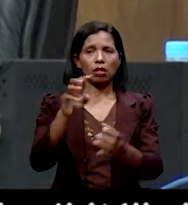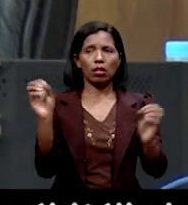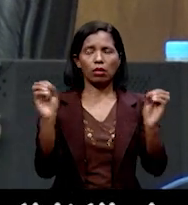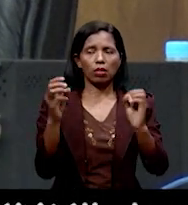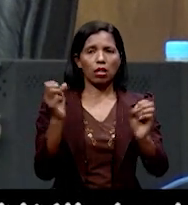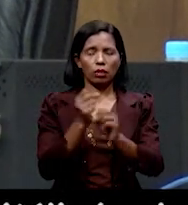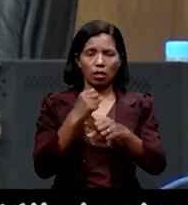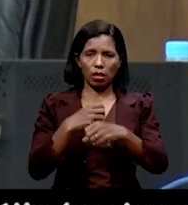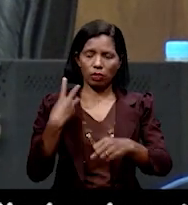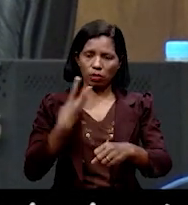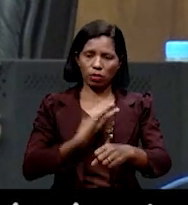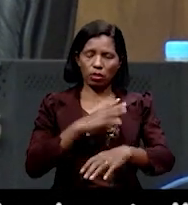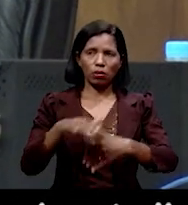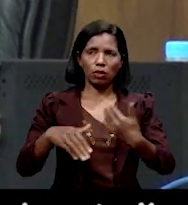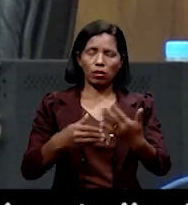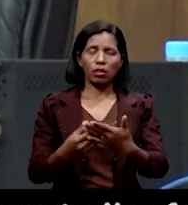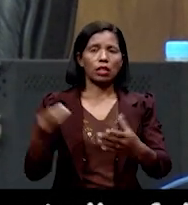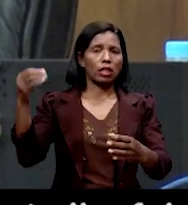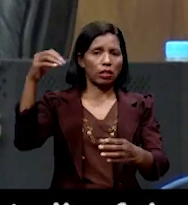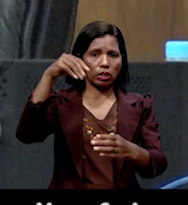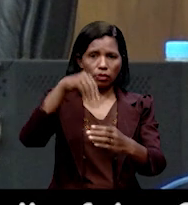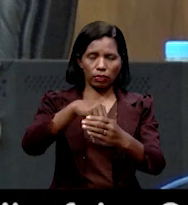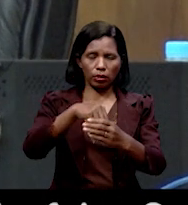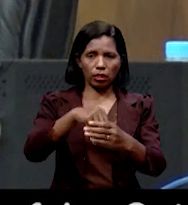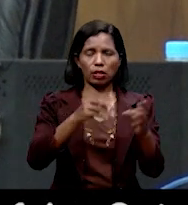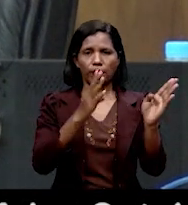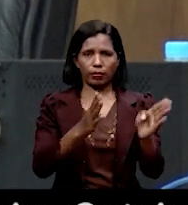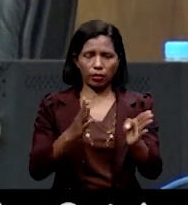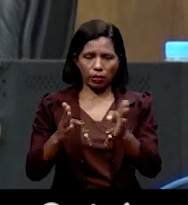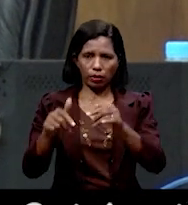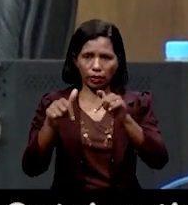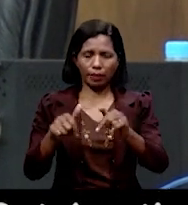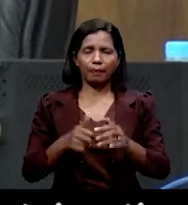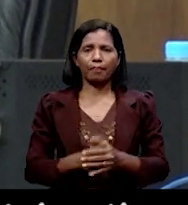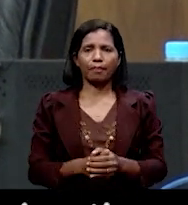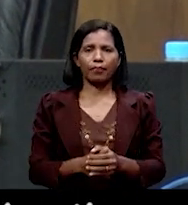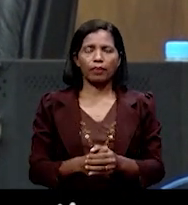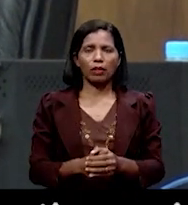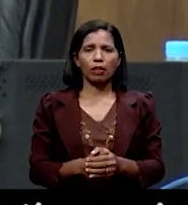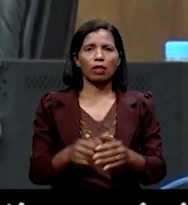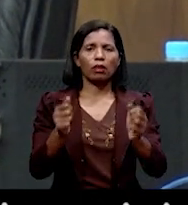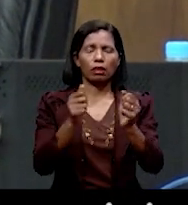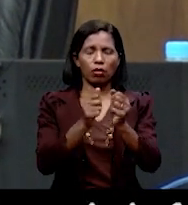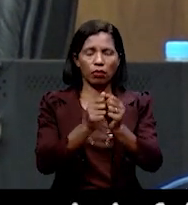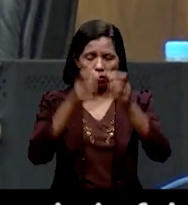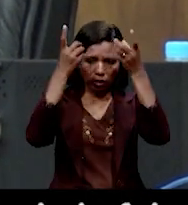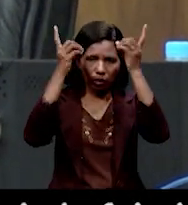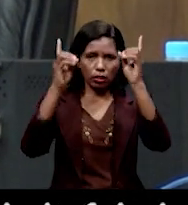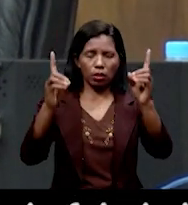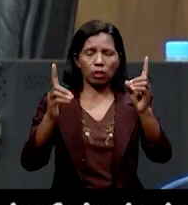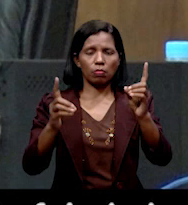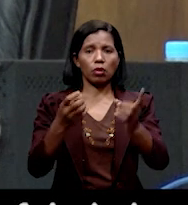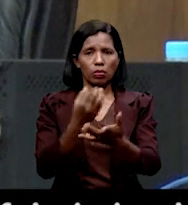ita hutu nebe involve diretamente ia proseso idene ba hola decisão kona ba montante